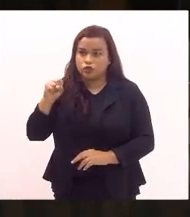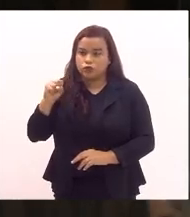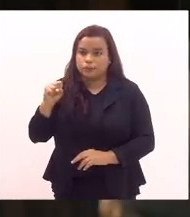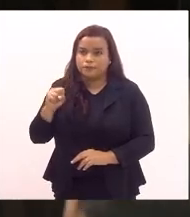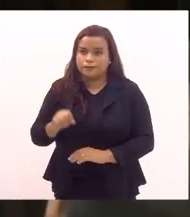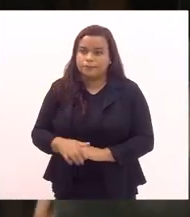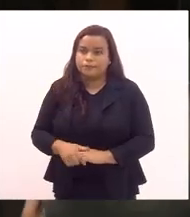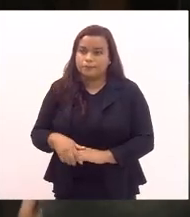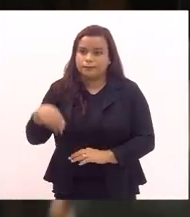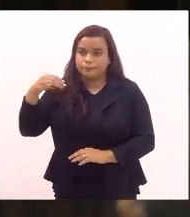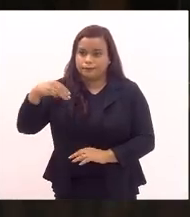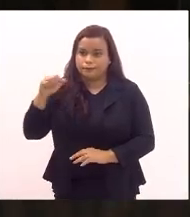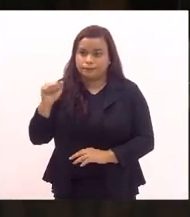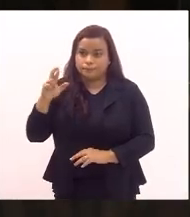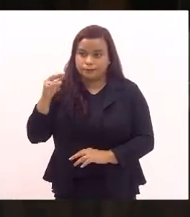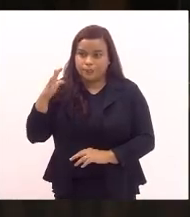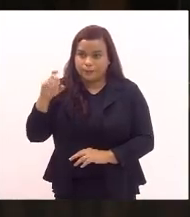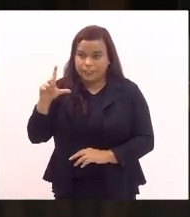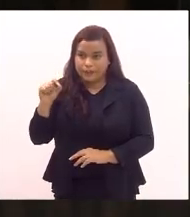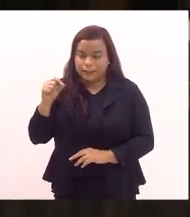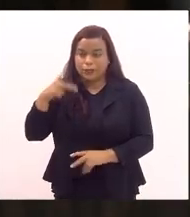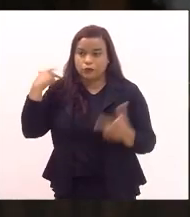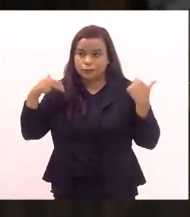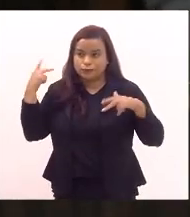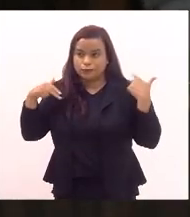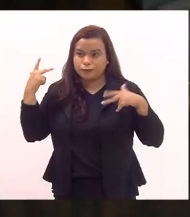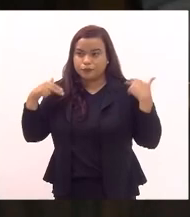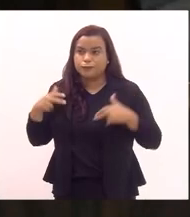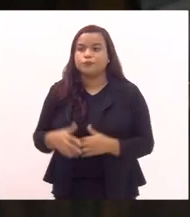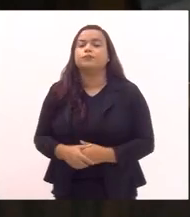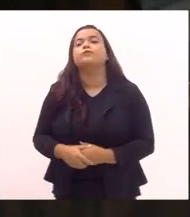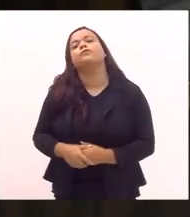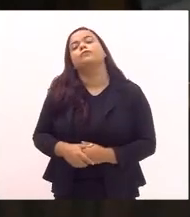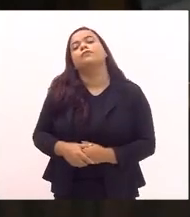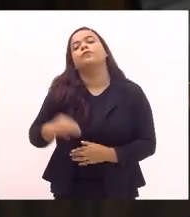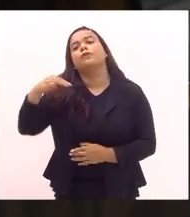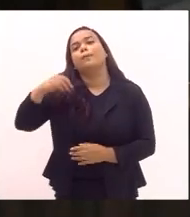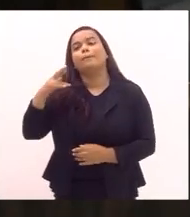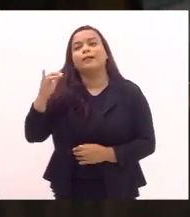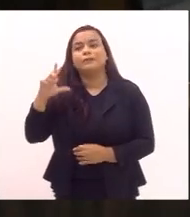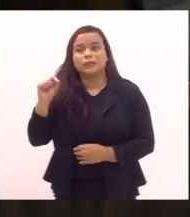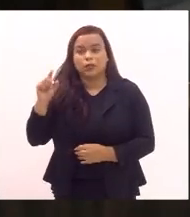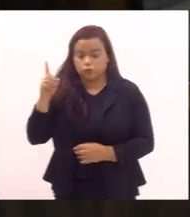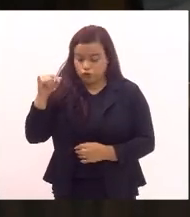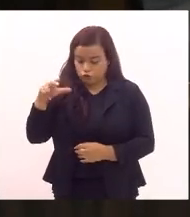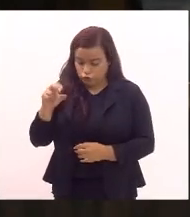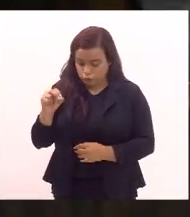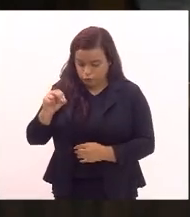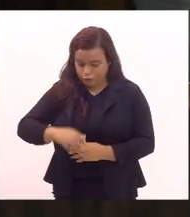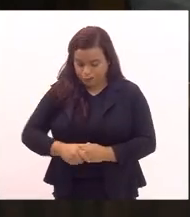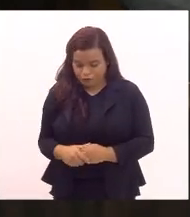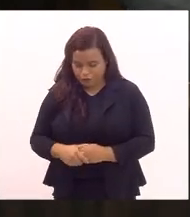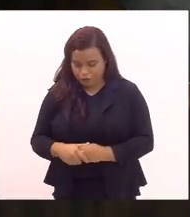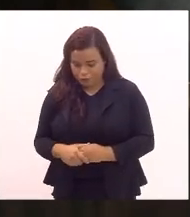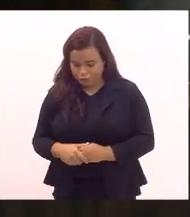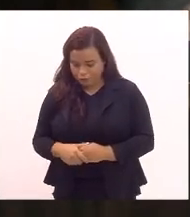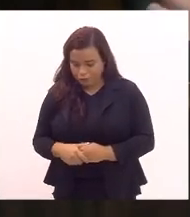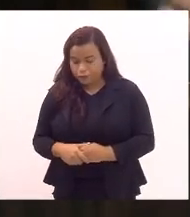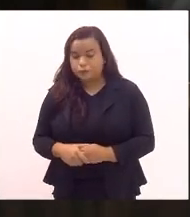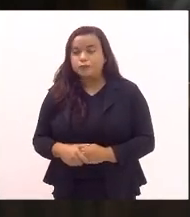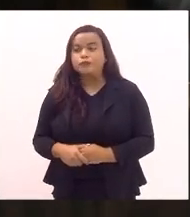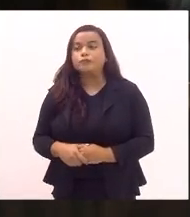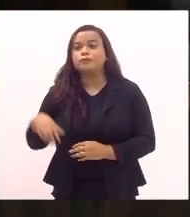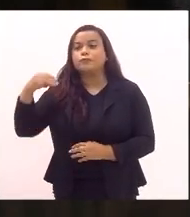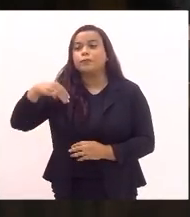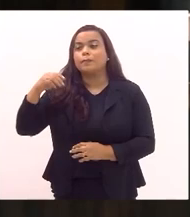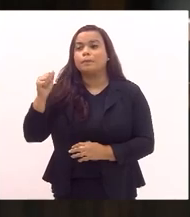Martins Marcelo cabeleireiro o Marcelo cabeleireiro Marcelo Dino Marcelo Dino